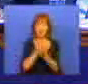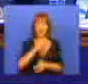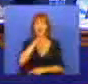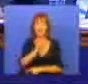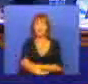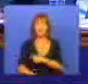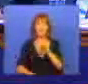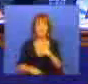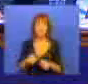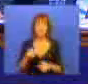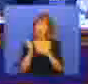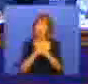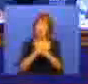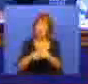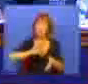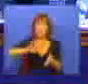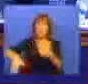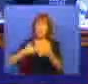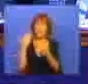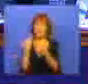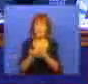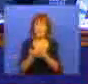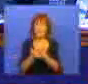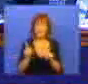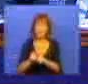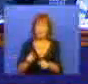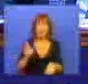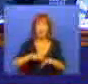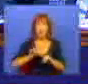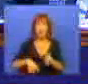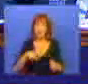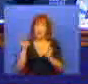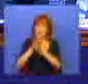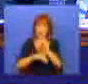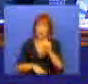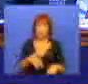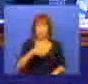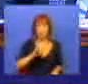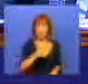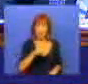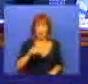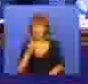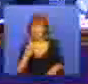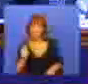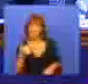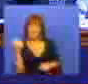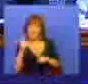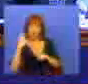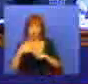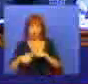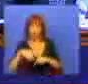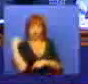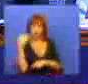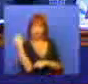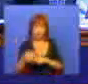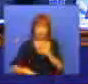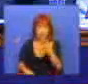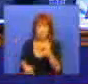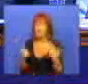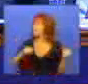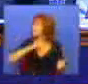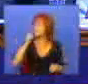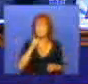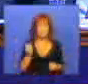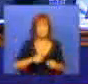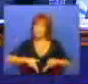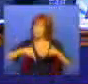apenas: o processo de candidatura ao abrigo do programa Porta 65 Arrendamento por Jovens ainda